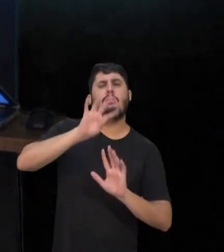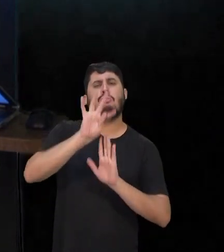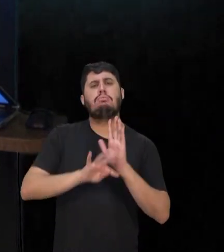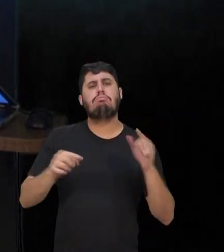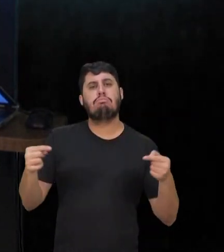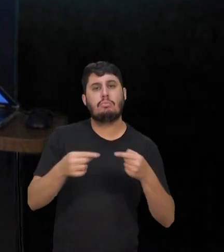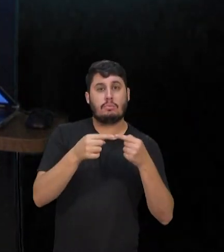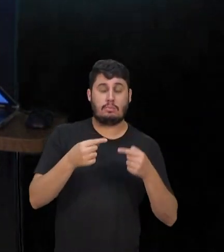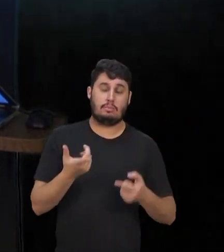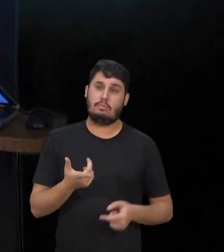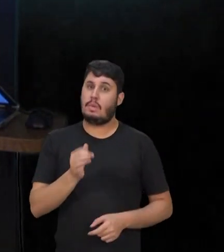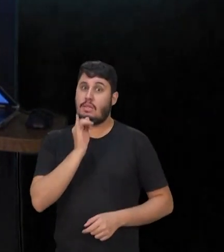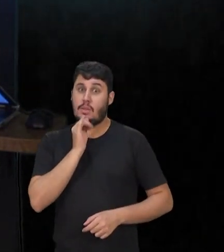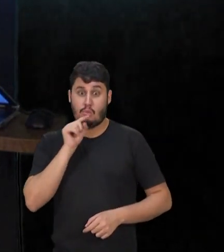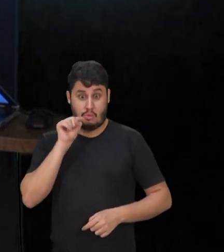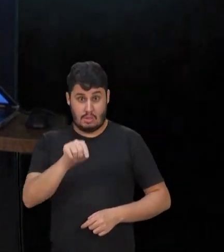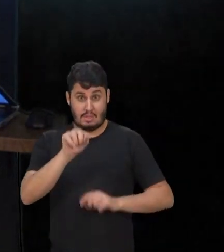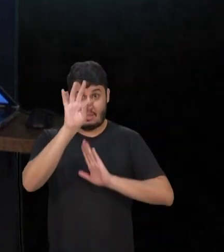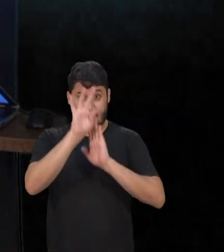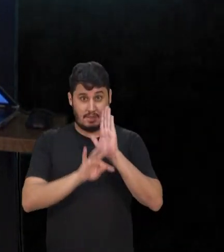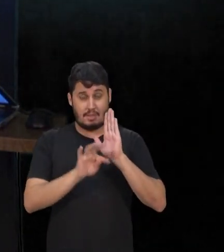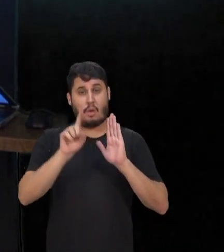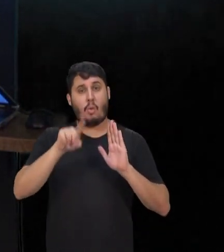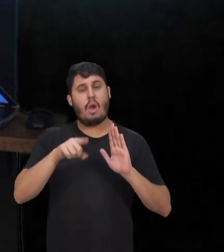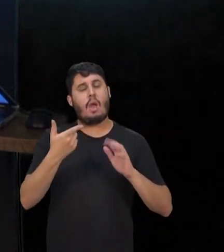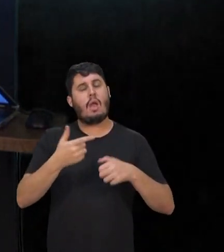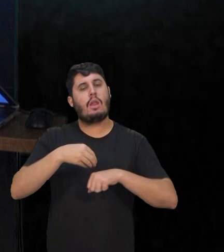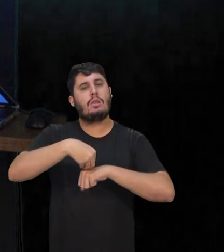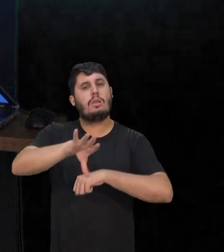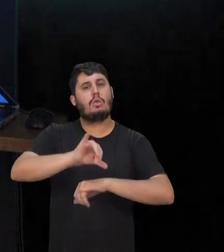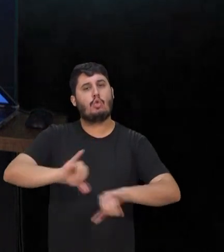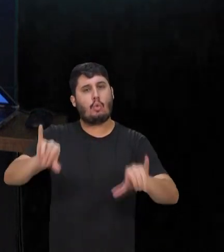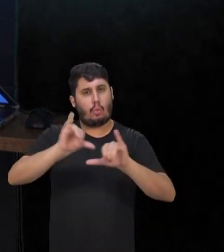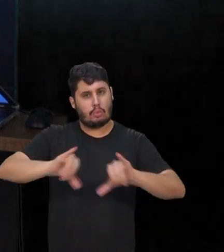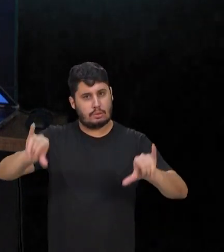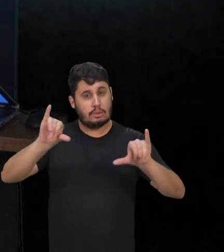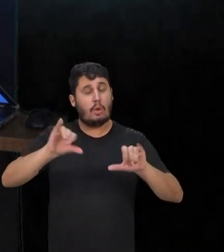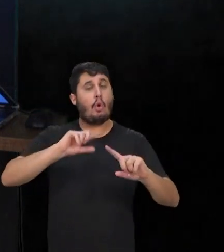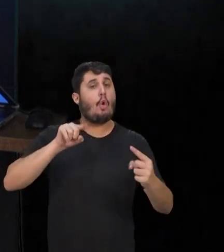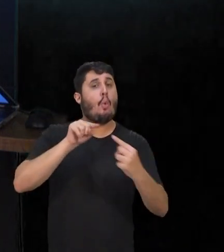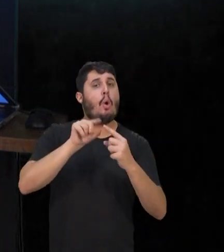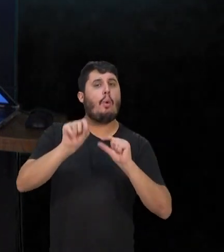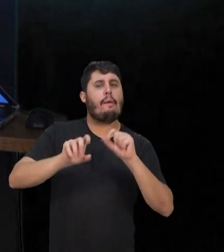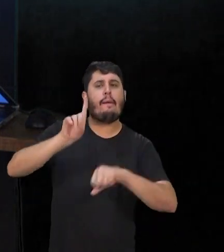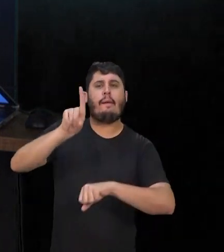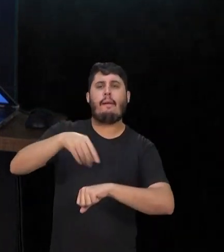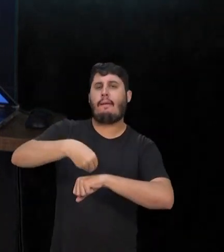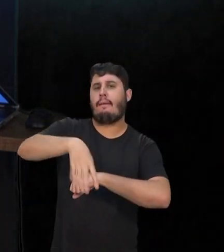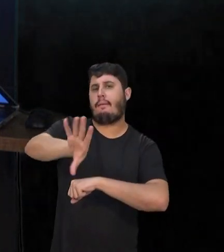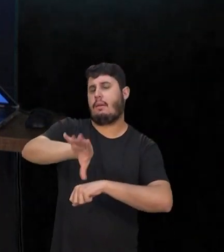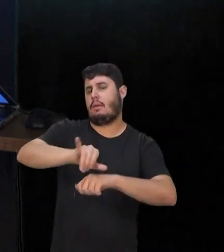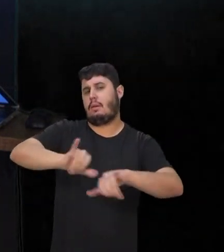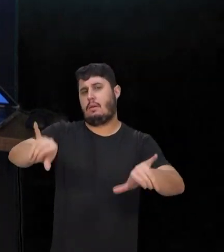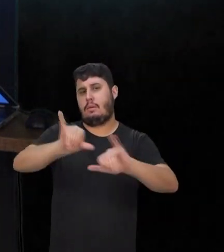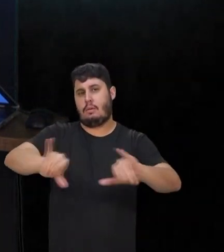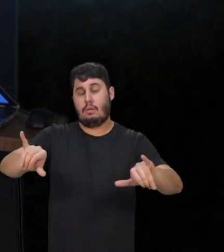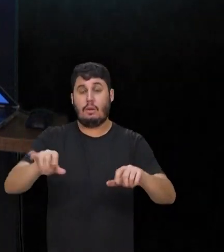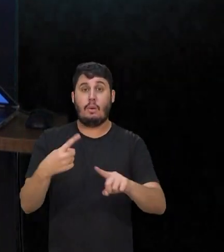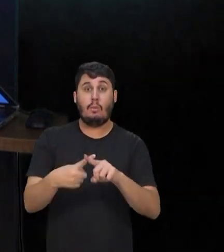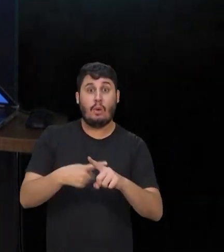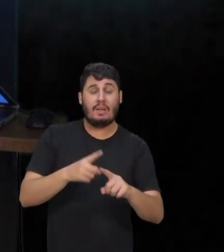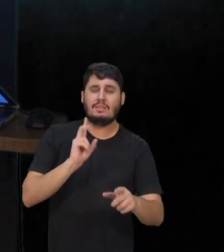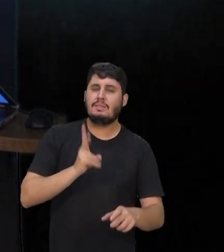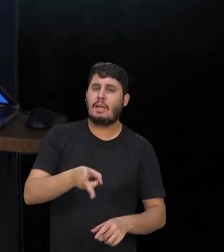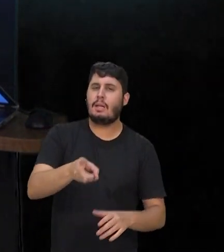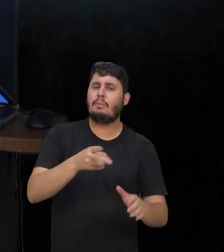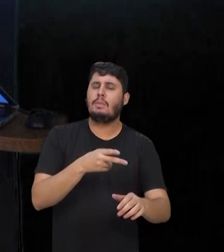aqui é uma notícia. E notícias, a função do texto em uma notícia é informar. Muitas questões no Enem perguntam a função do texto.